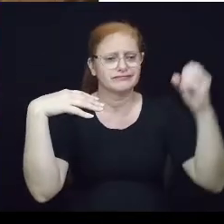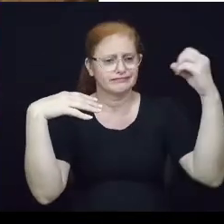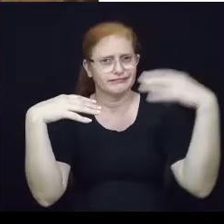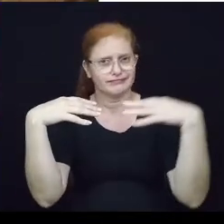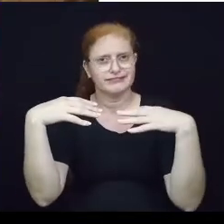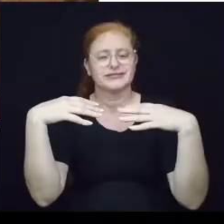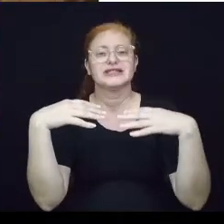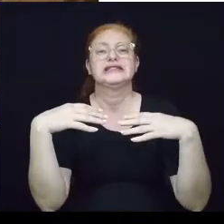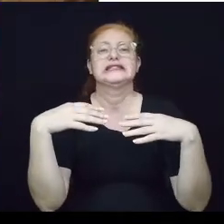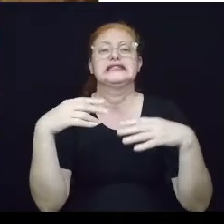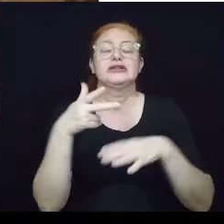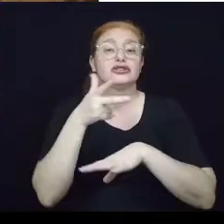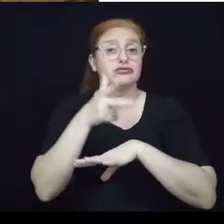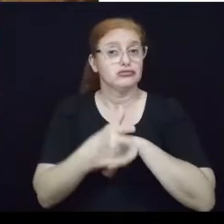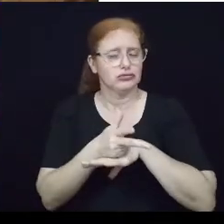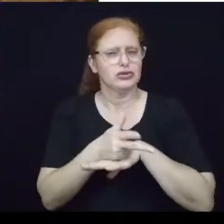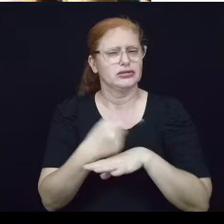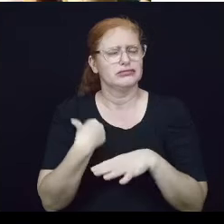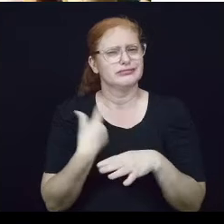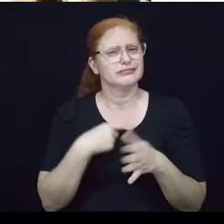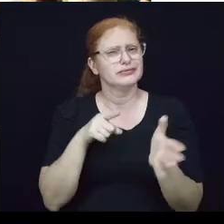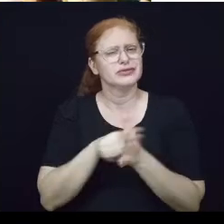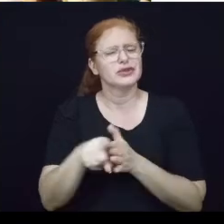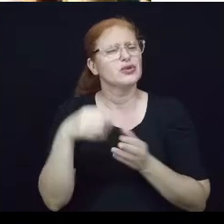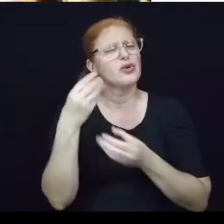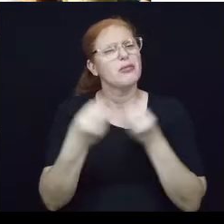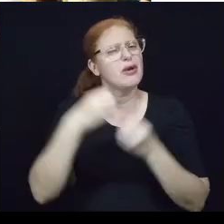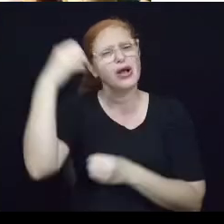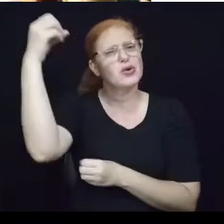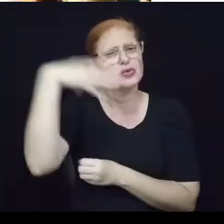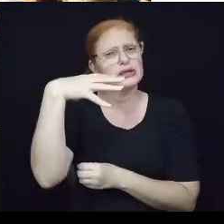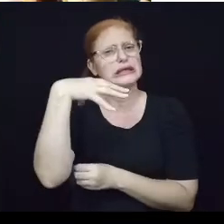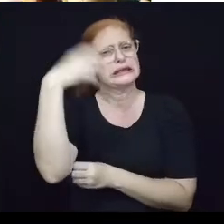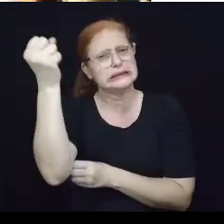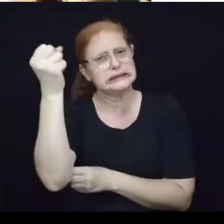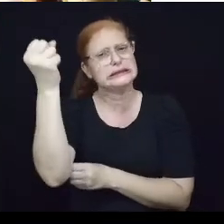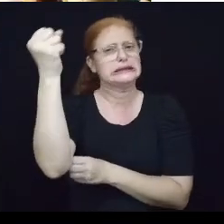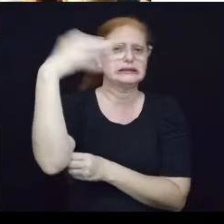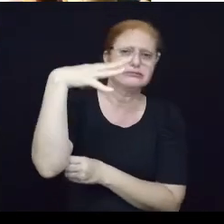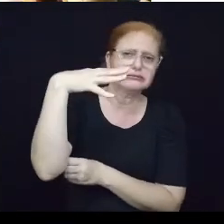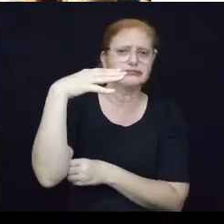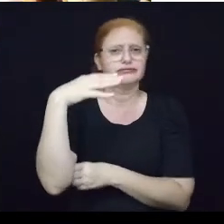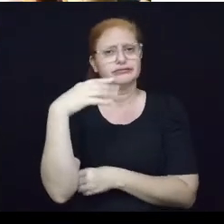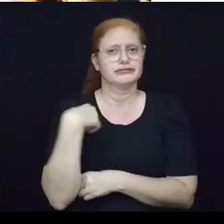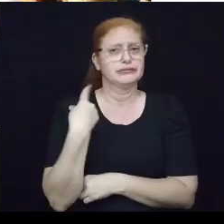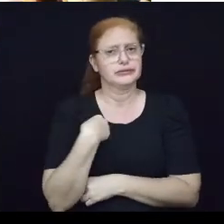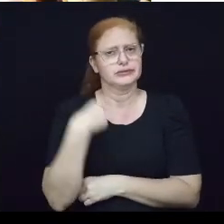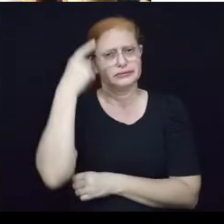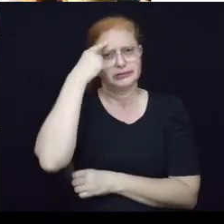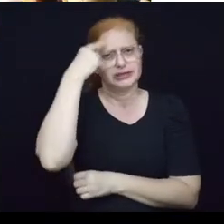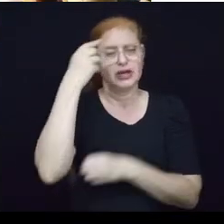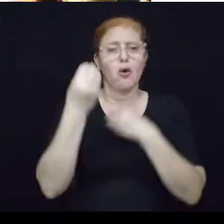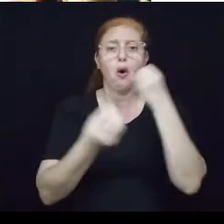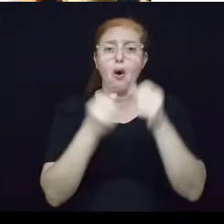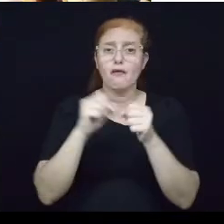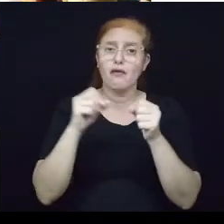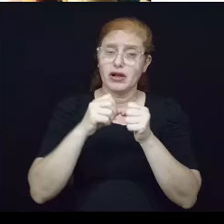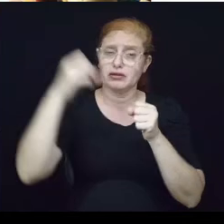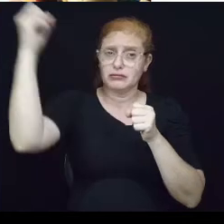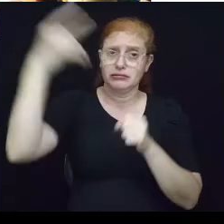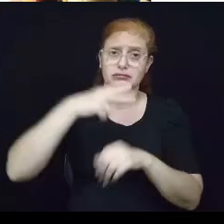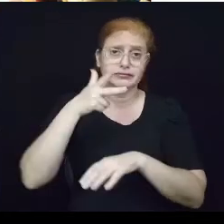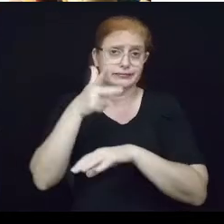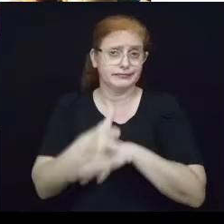da filmagem, a gente perguntou como é que é a iluminação, Mauro, tu liga, não liga? Para nós pensarmos a iluminação da